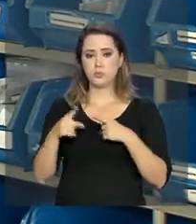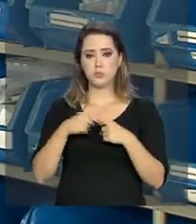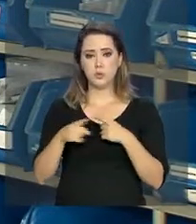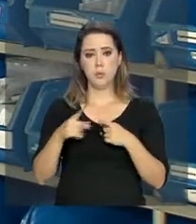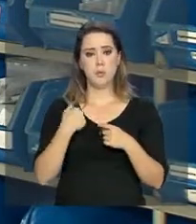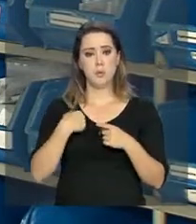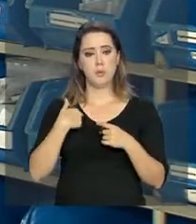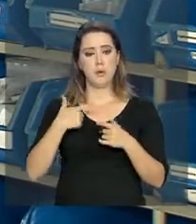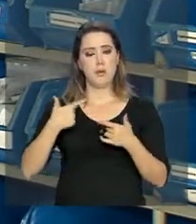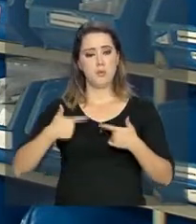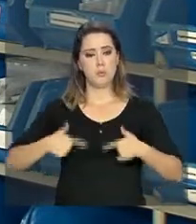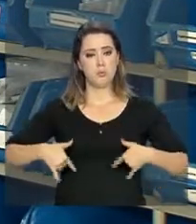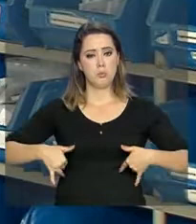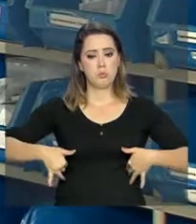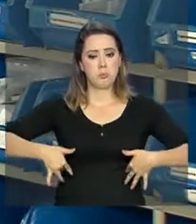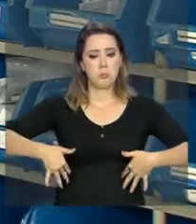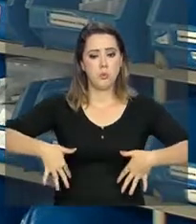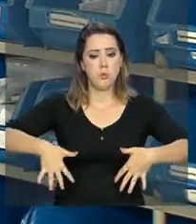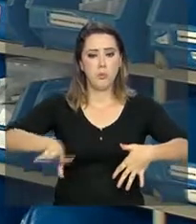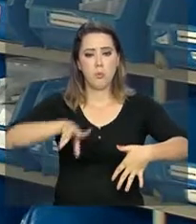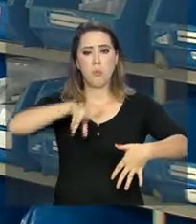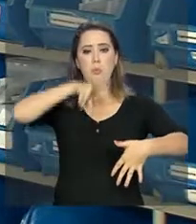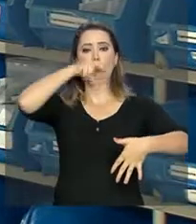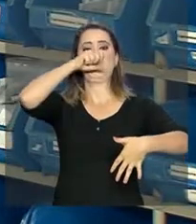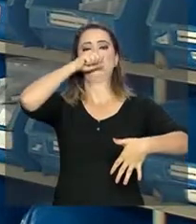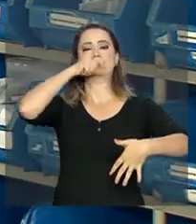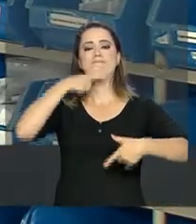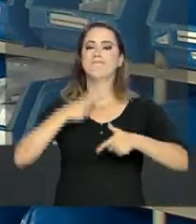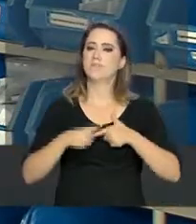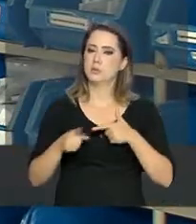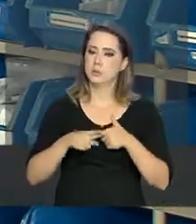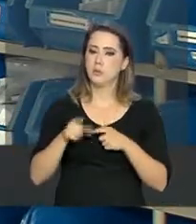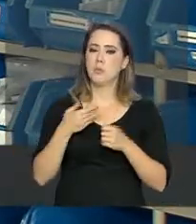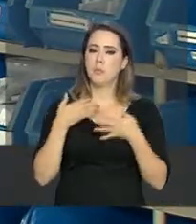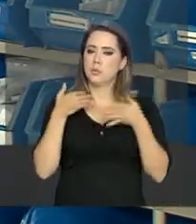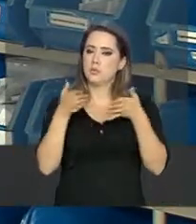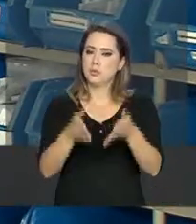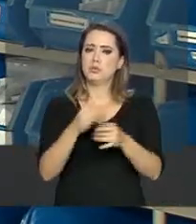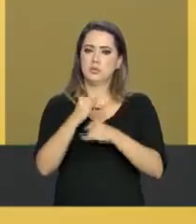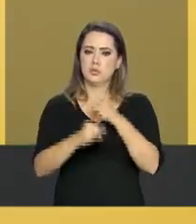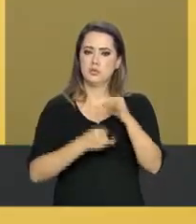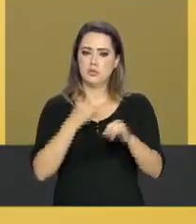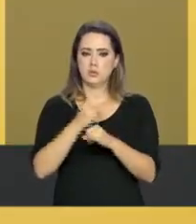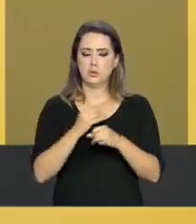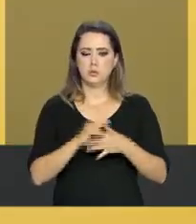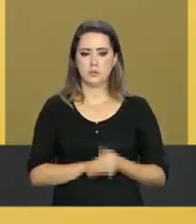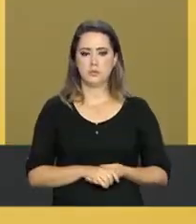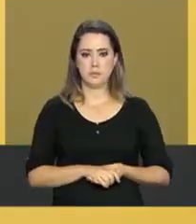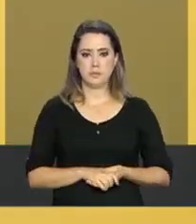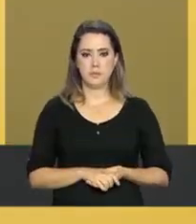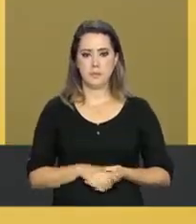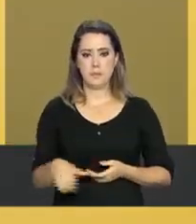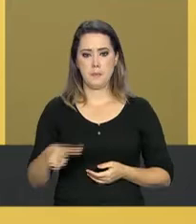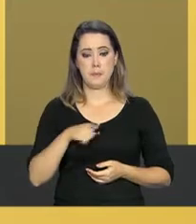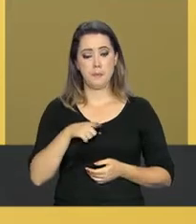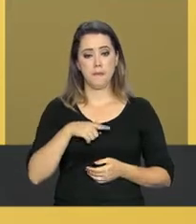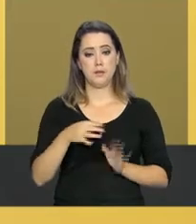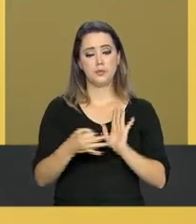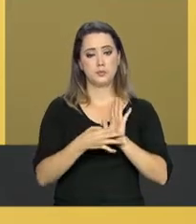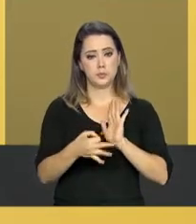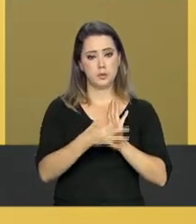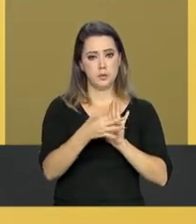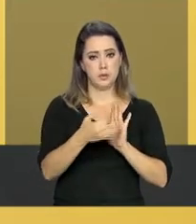agrotóxico e todos podem participar para isso basta ter acesso à internet existe o processo de consulta pública